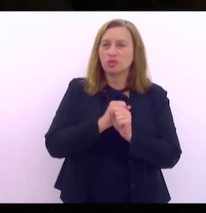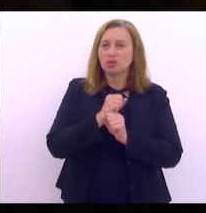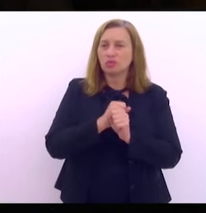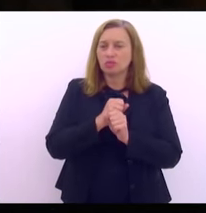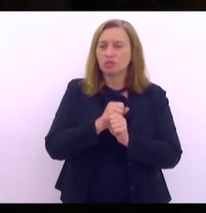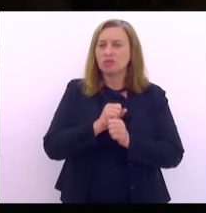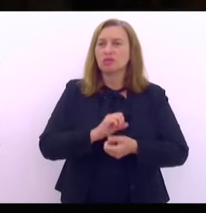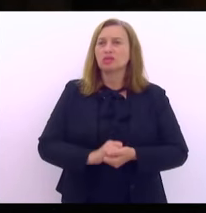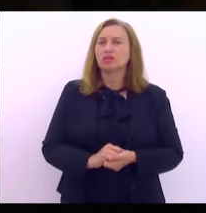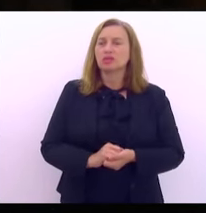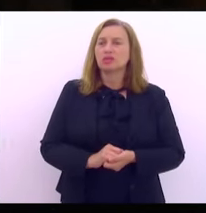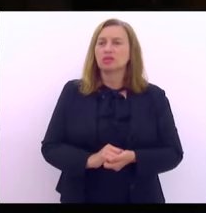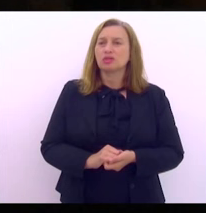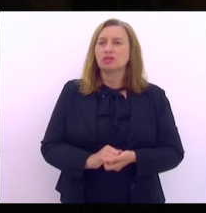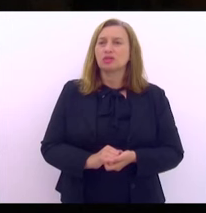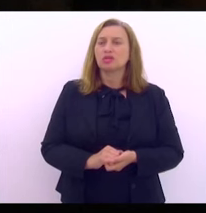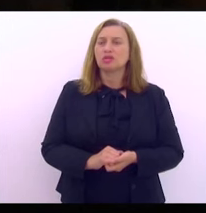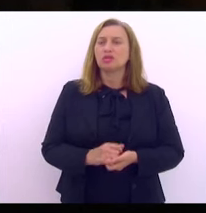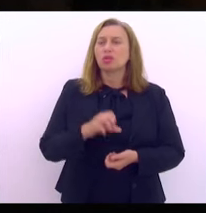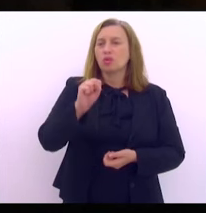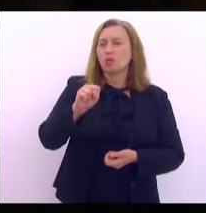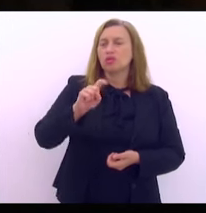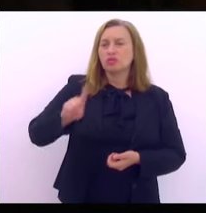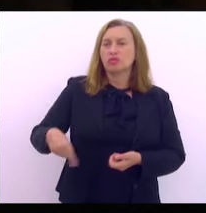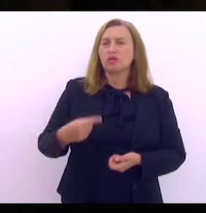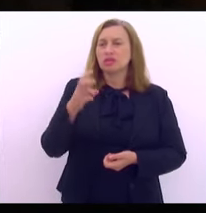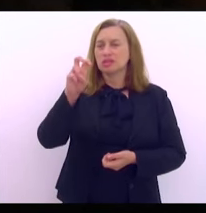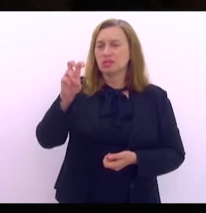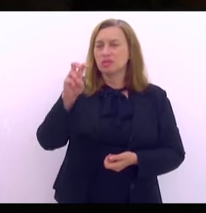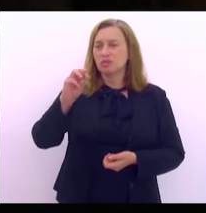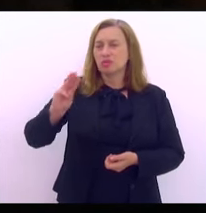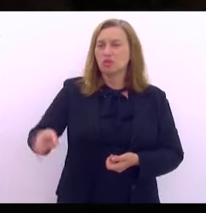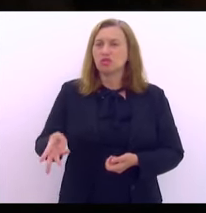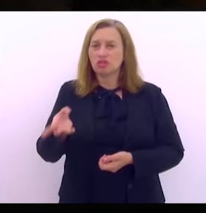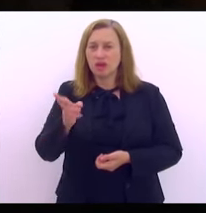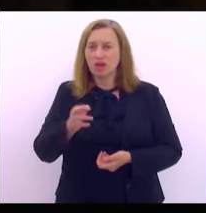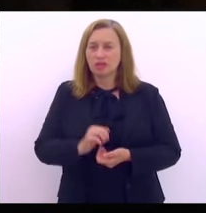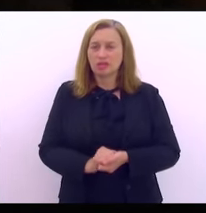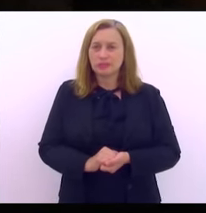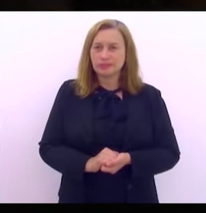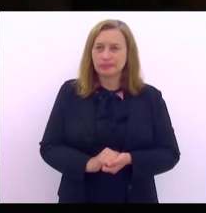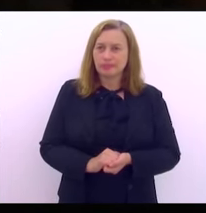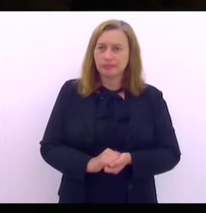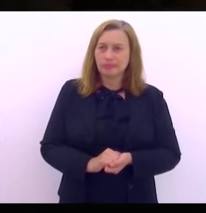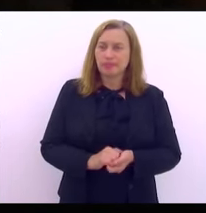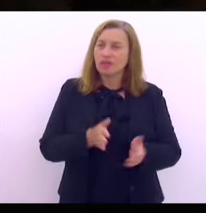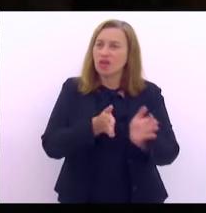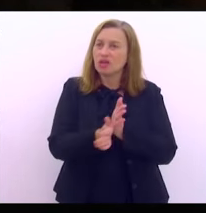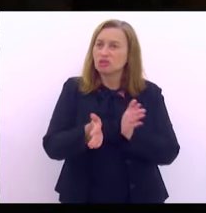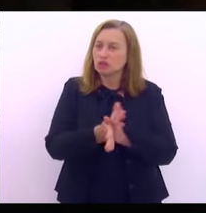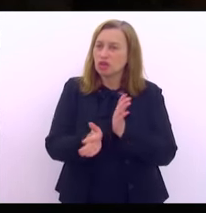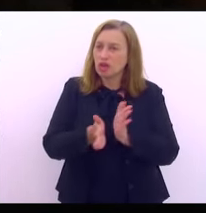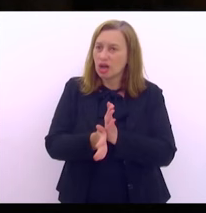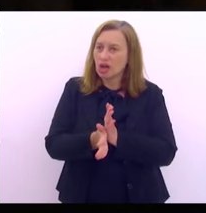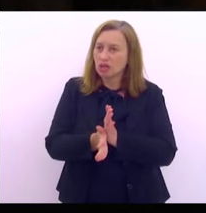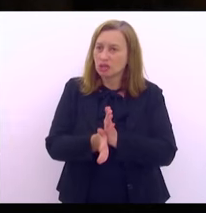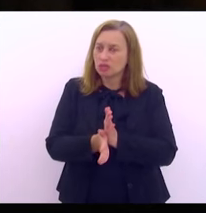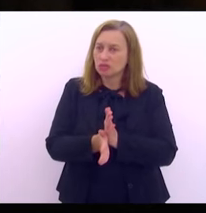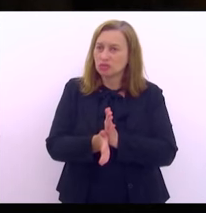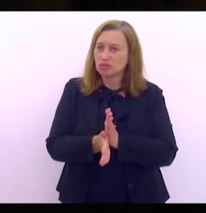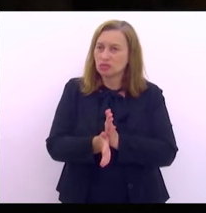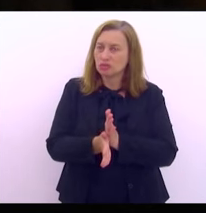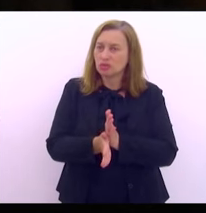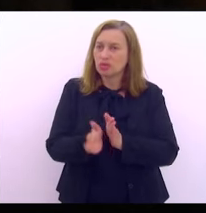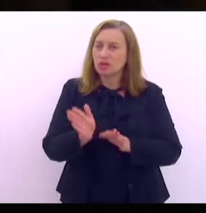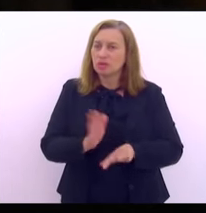com um déficit de 8,5 bilhões de reais. Isto é, as despesas maiores que as receitas,